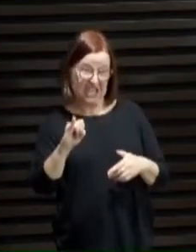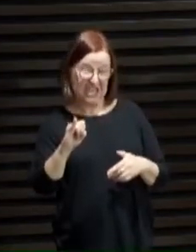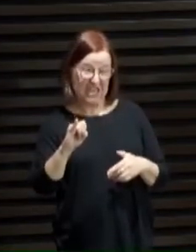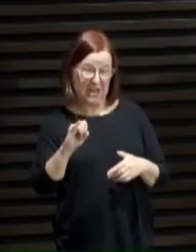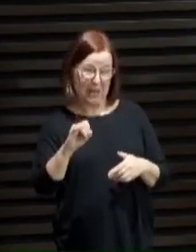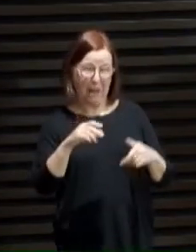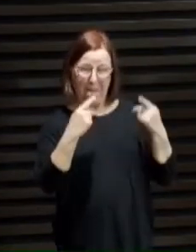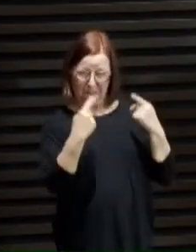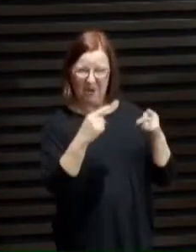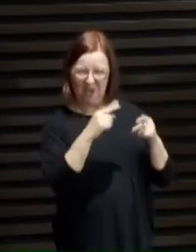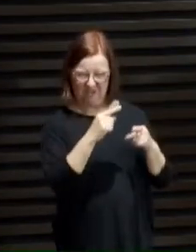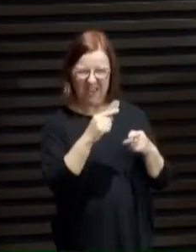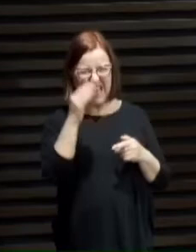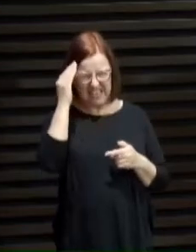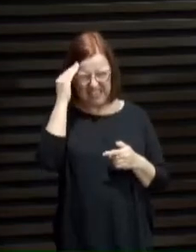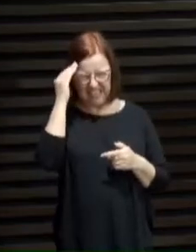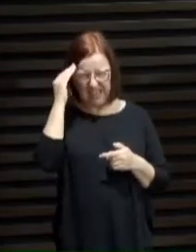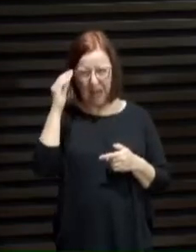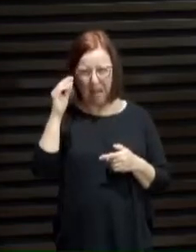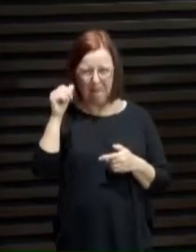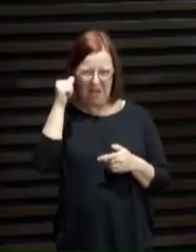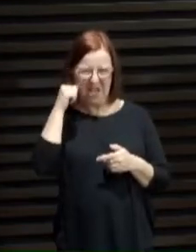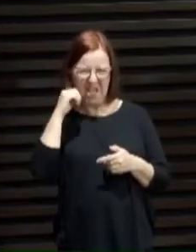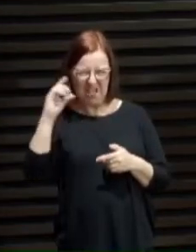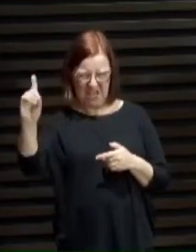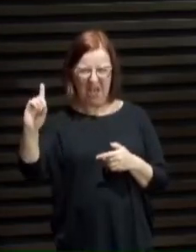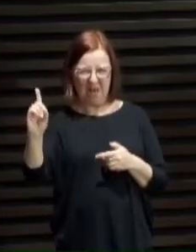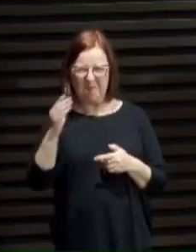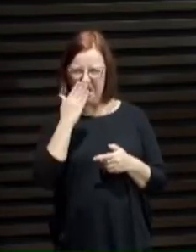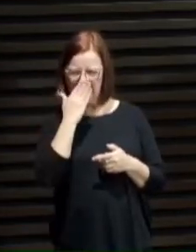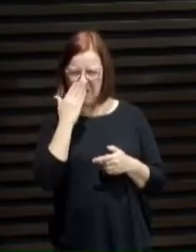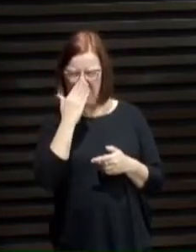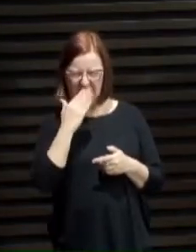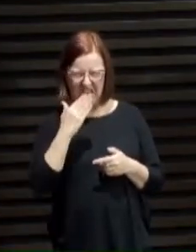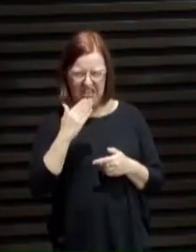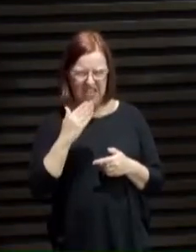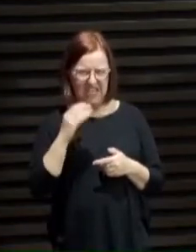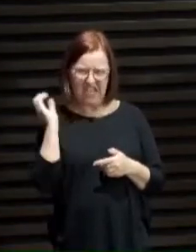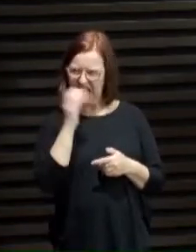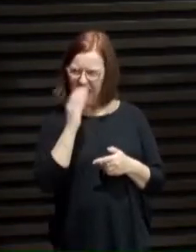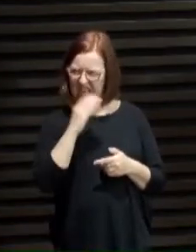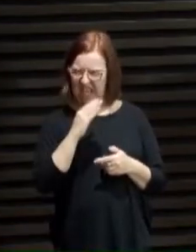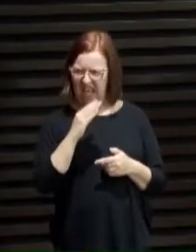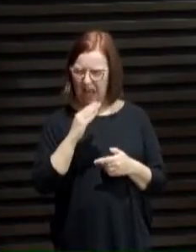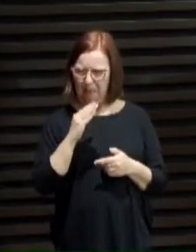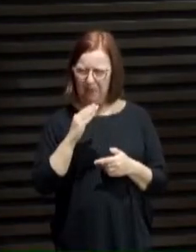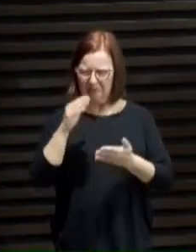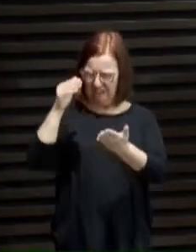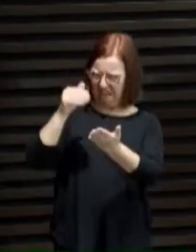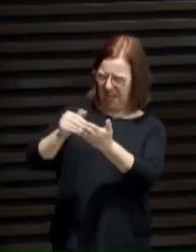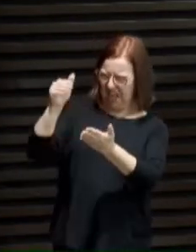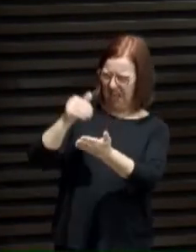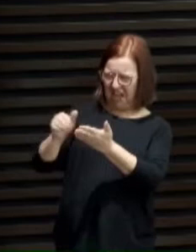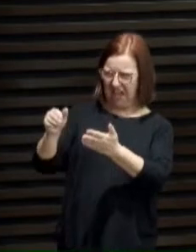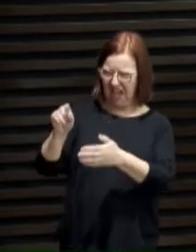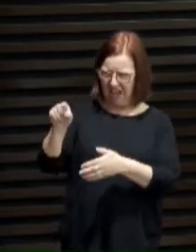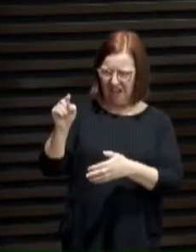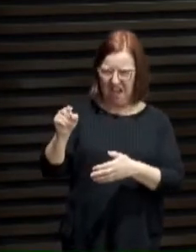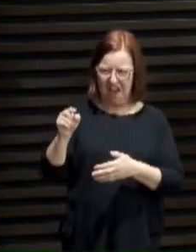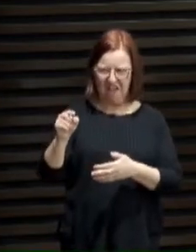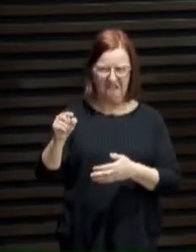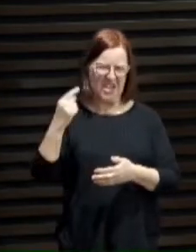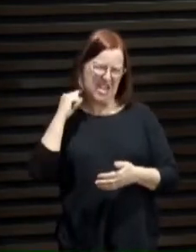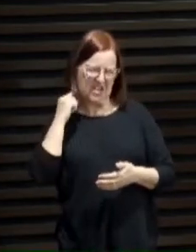seus pés, e na mesma hora ele tiraria os pés e diria: que tenho eu contigo, mulher? Saia daqui, você é uma mulher impura.